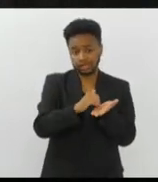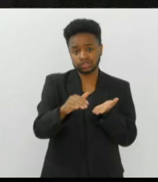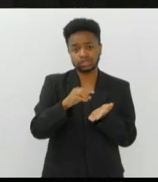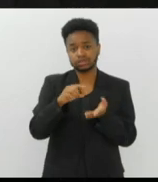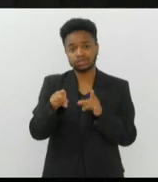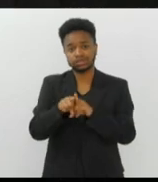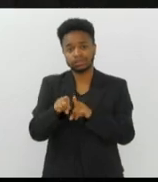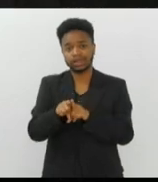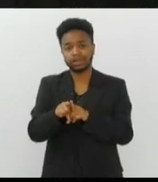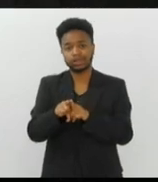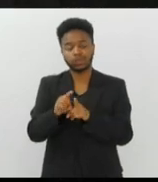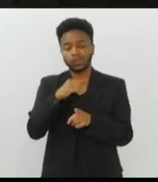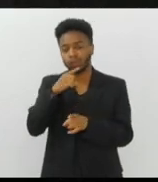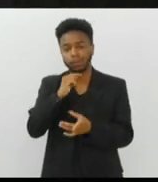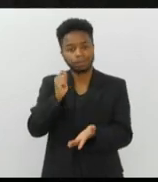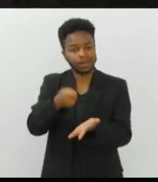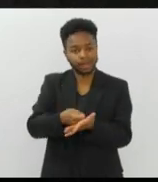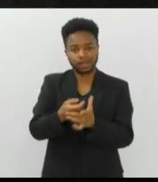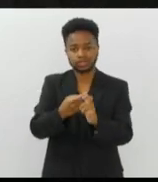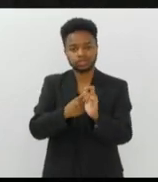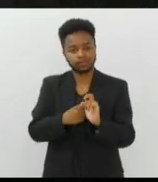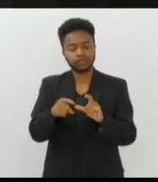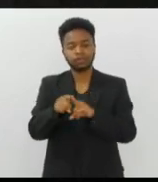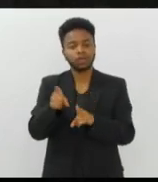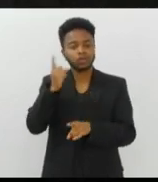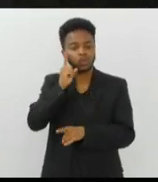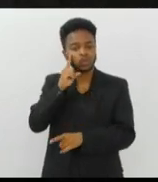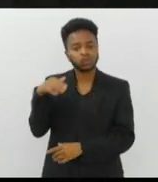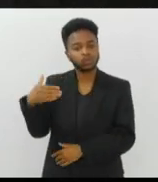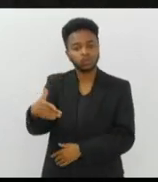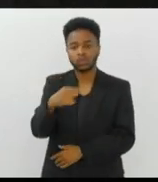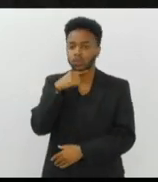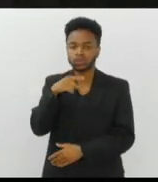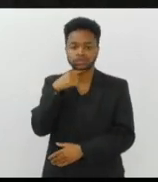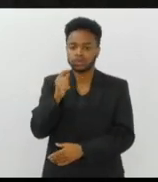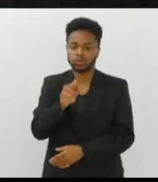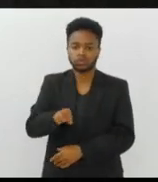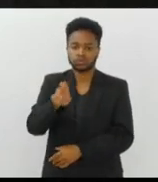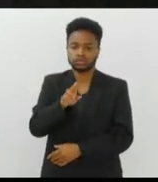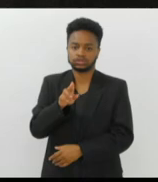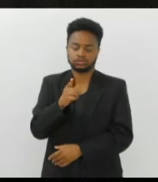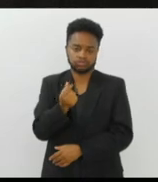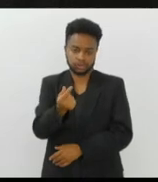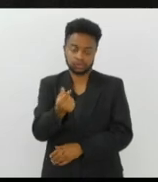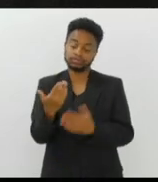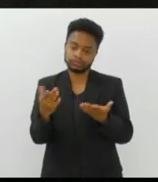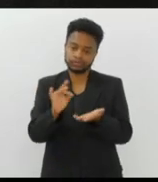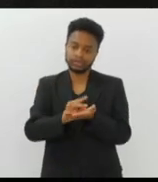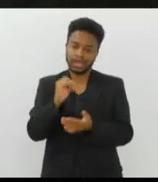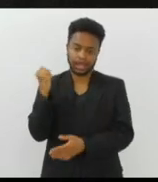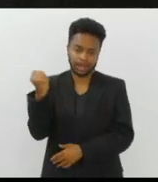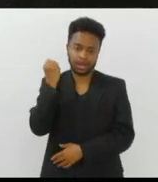ainda falta no dia a dia do Estado. Então, isso é extremamente grave.